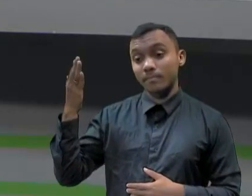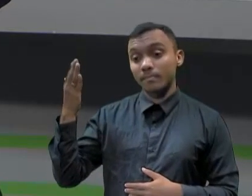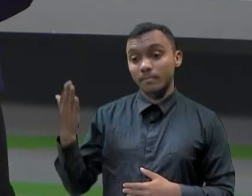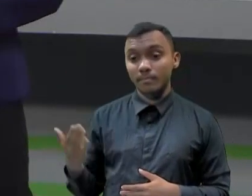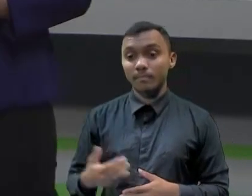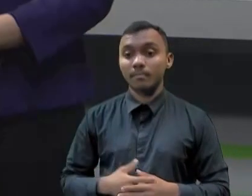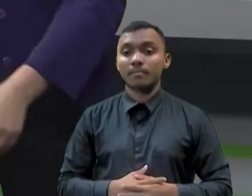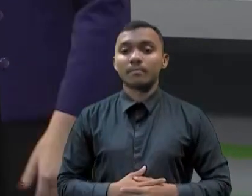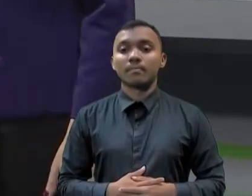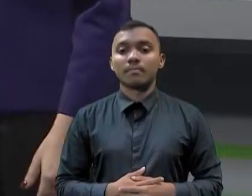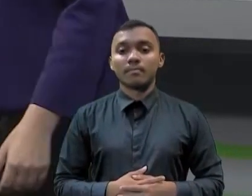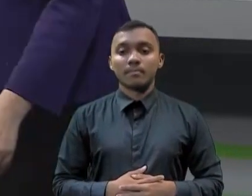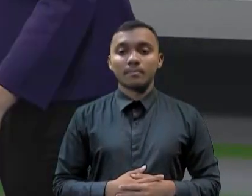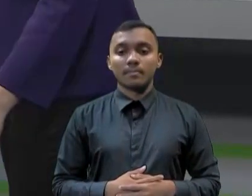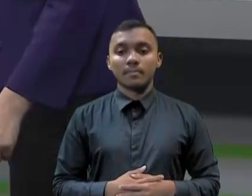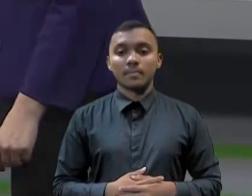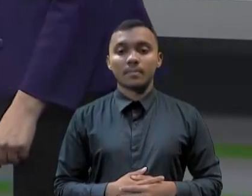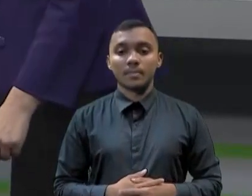Reginaldo Silva.